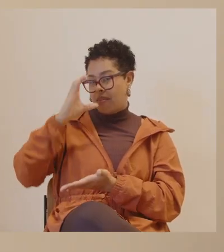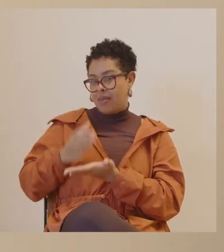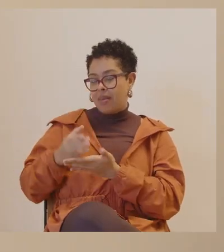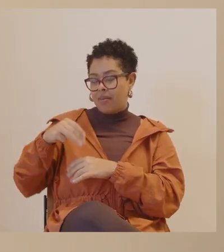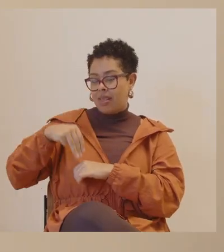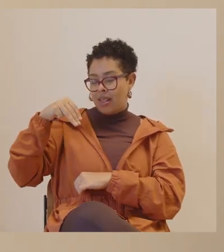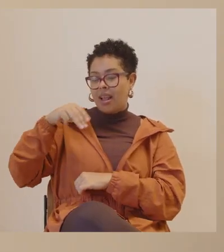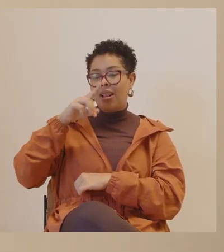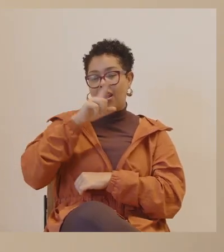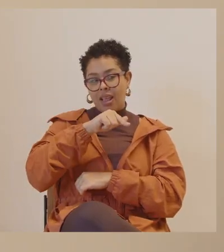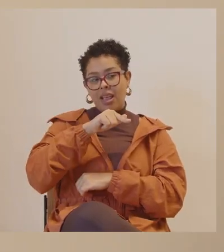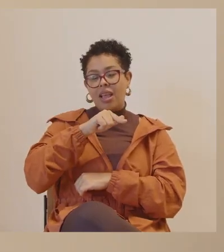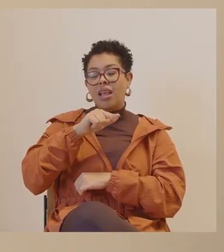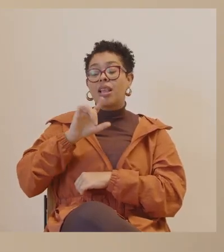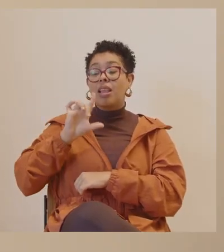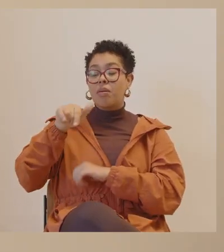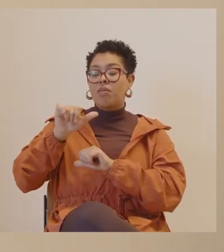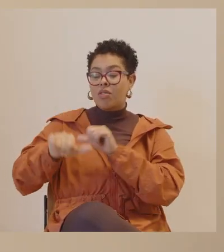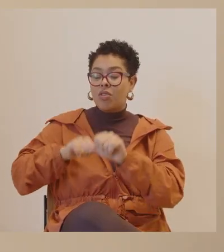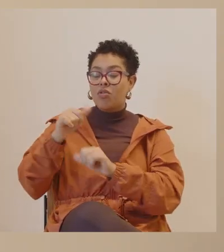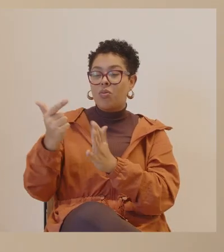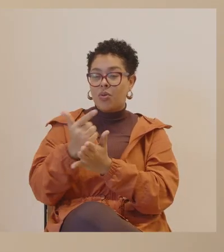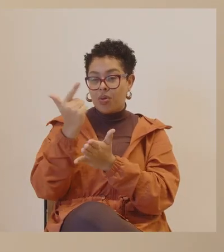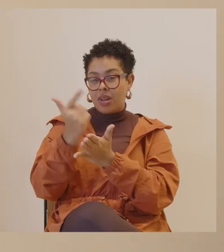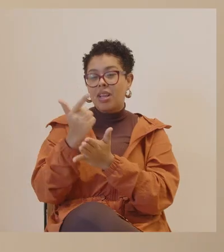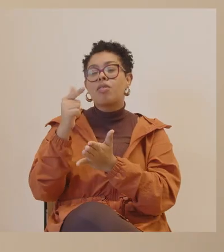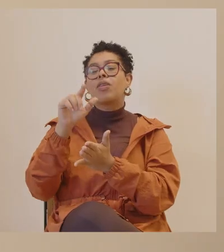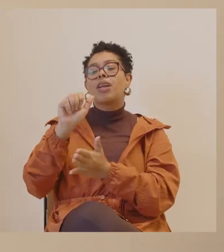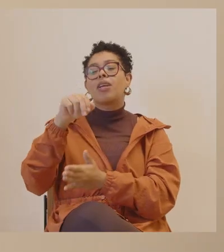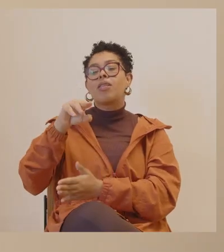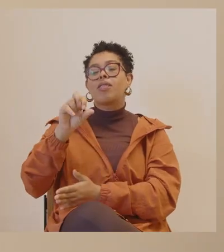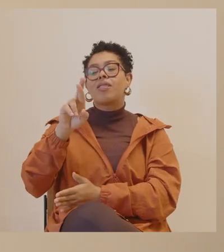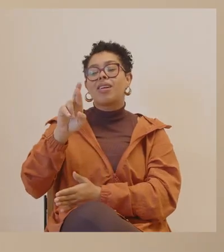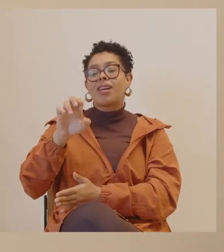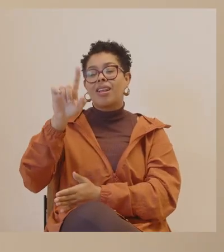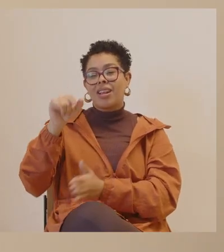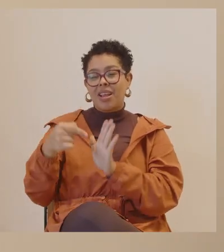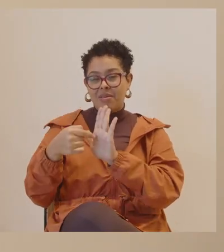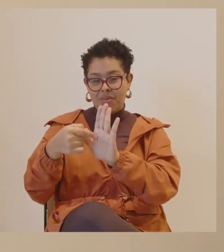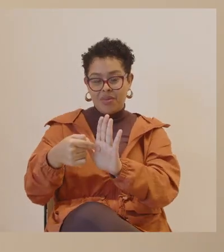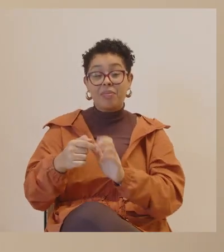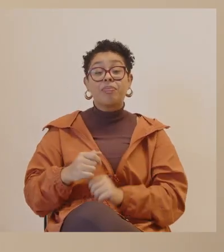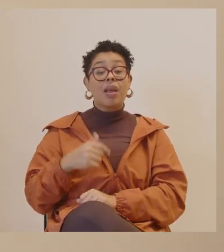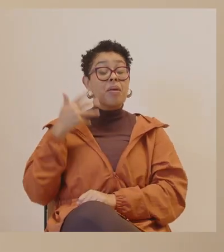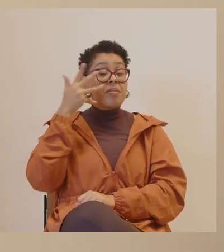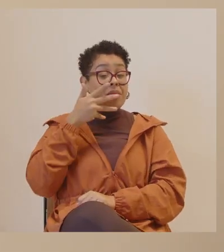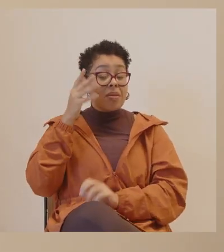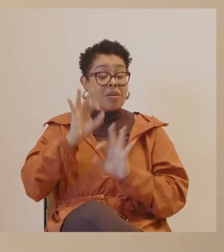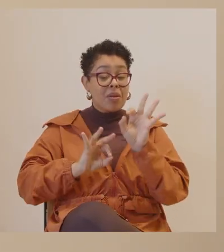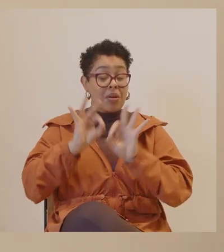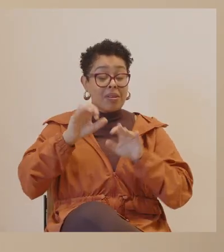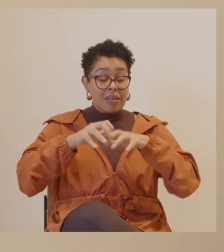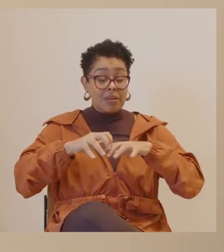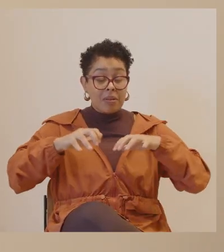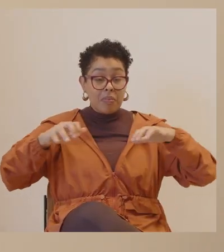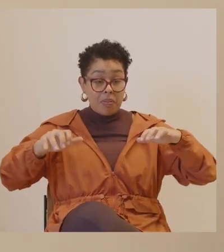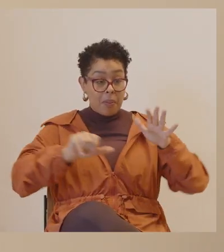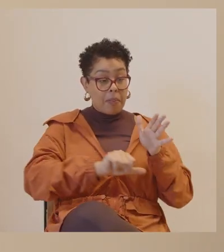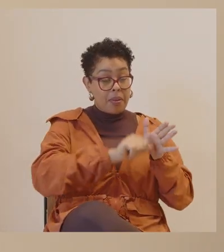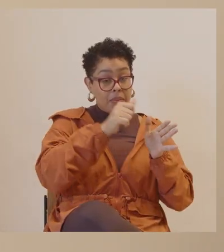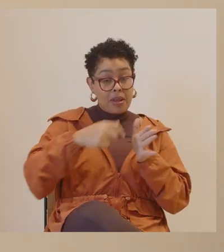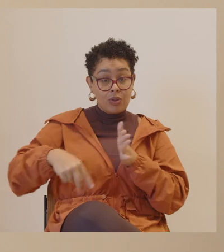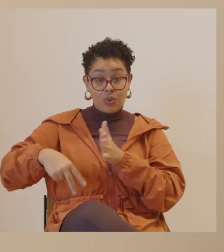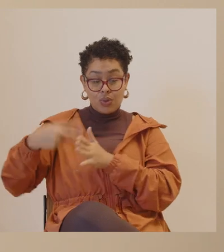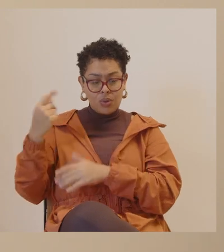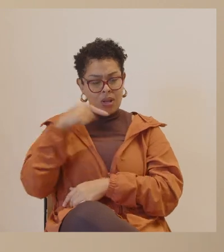mencionou, né? Eu dividi a minha apresentação em duas partes, né? Na primeira, que é mais rápida, na verdade,